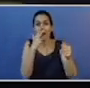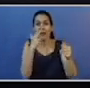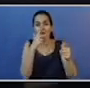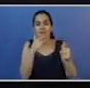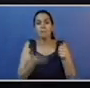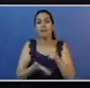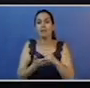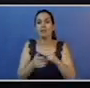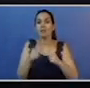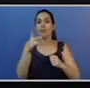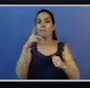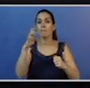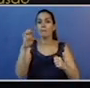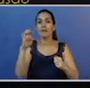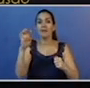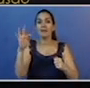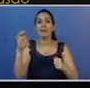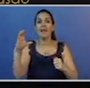peteca.